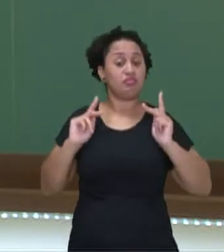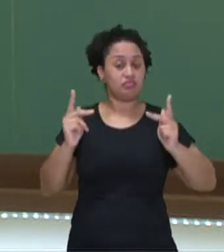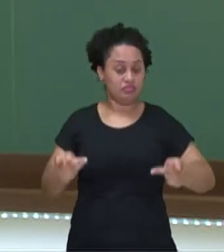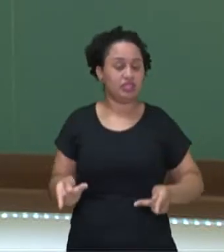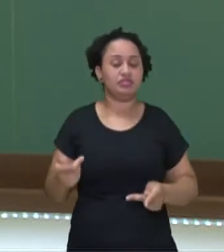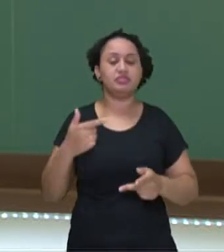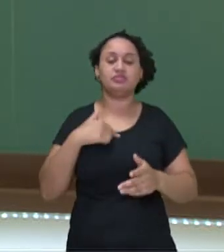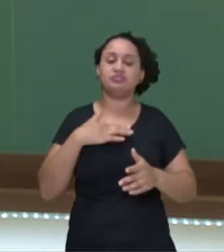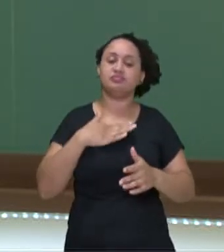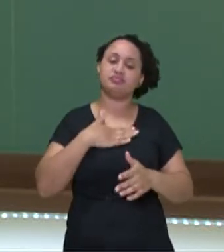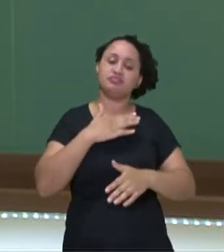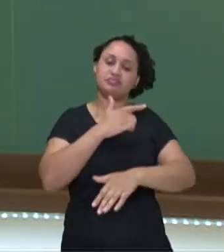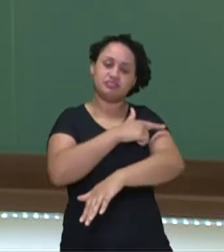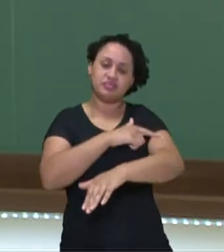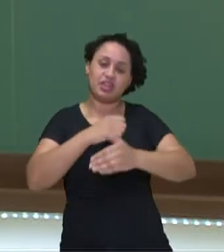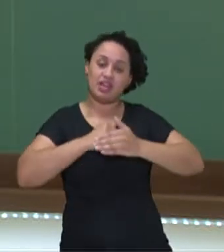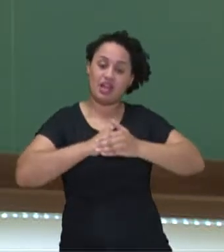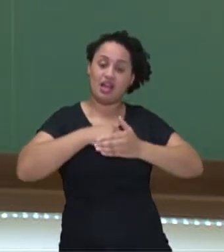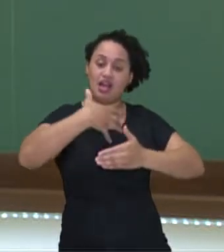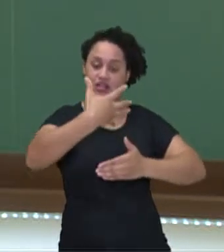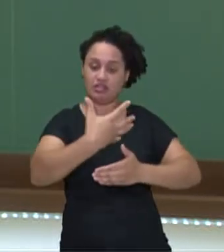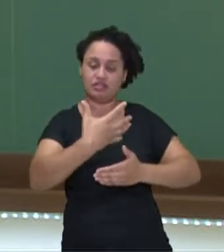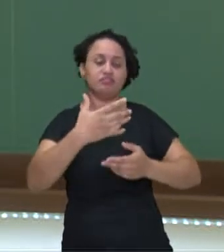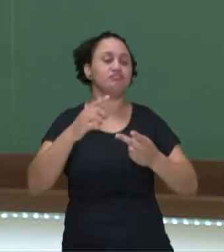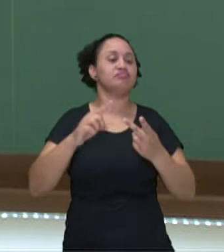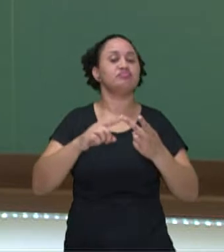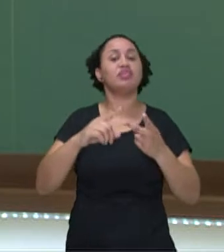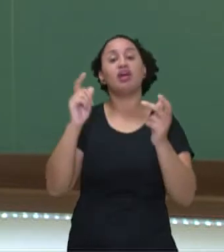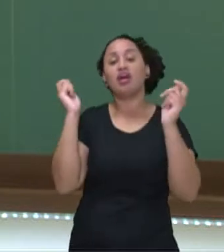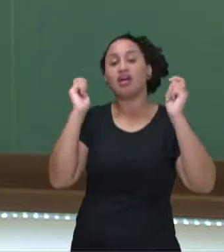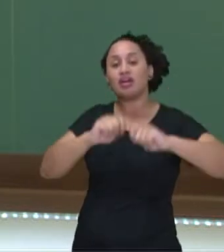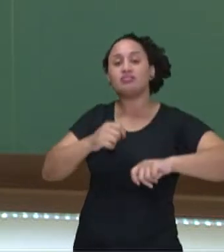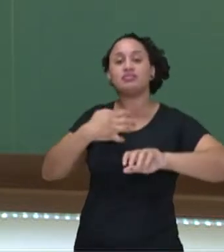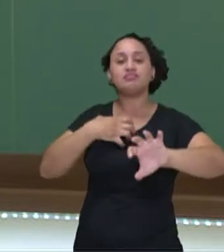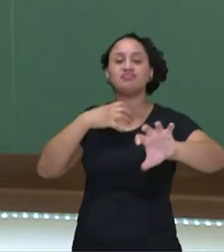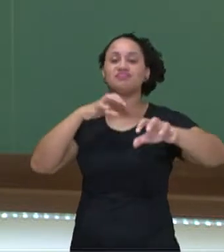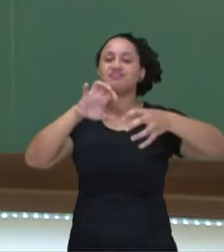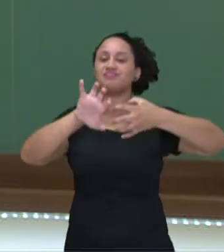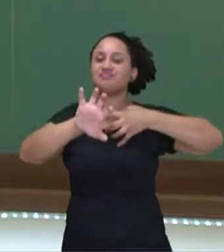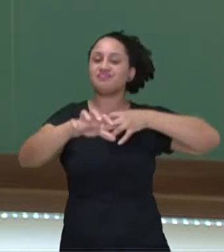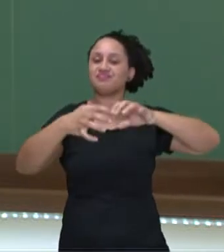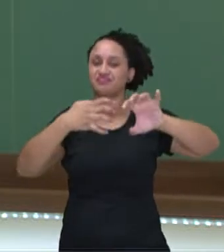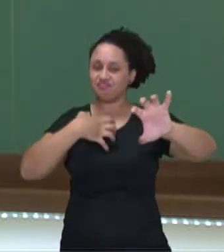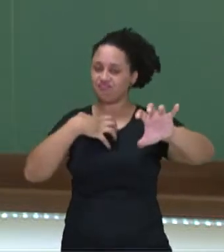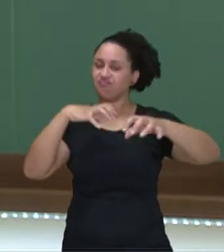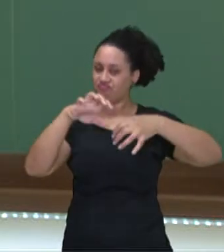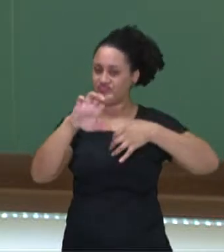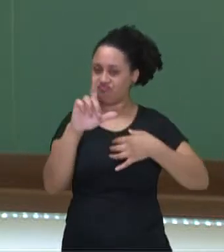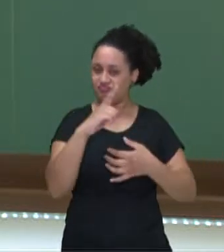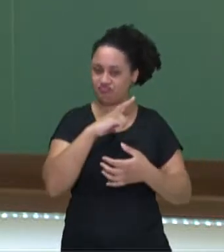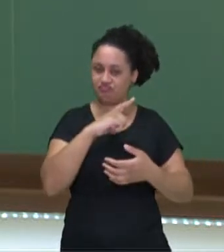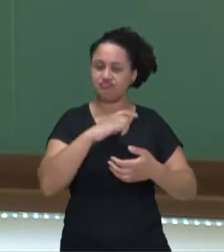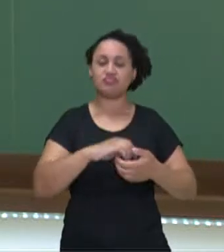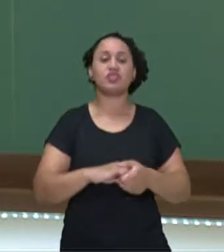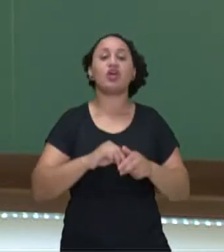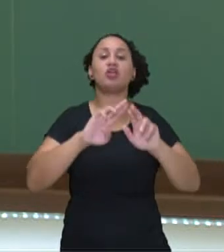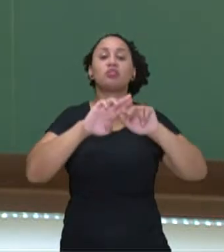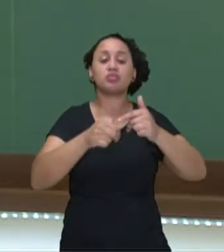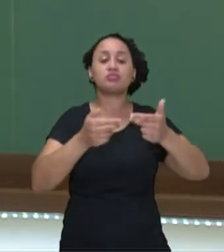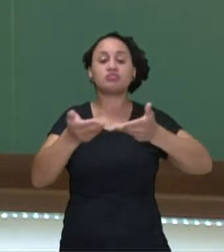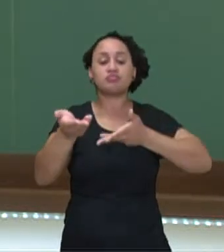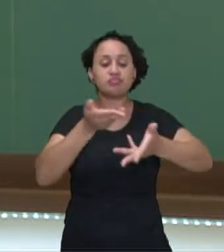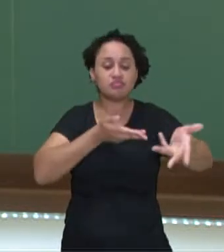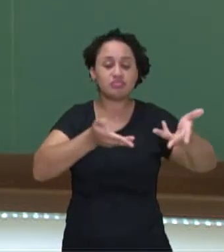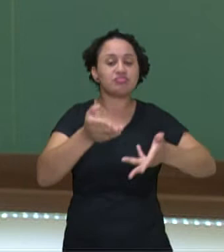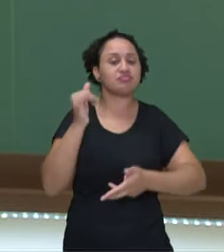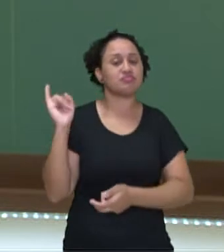meu caráter, desenvolvem a minha capacidade de empatia, de me colocar no lugar dos outros. Por isso essa convivência é